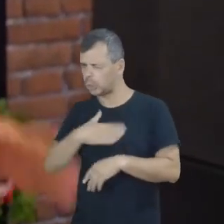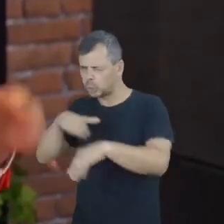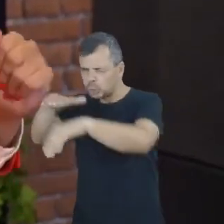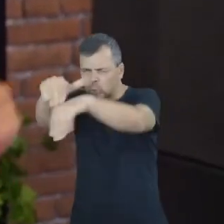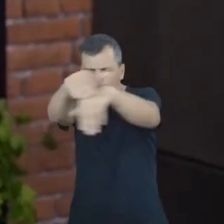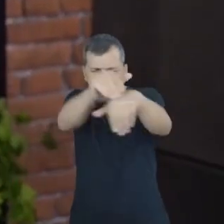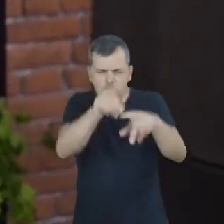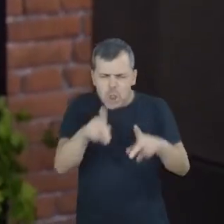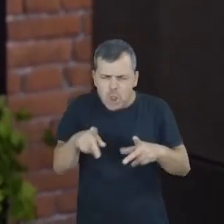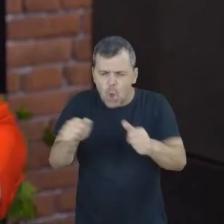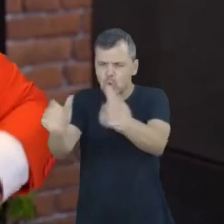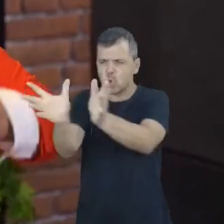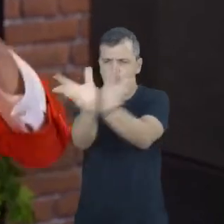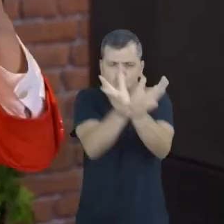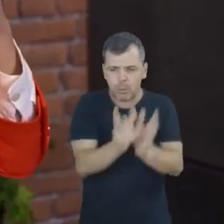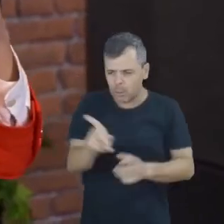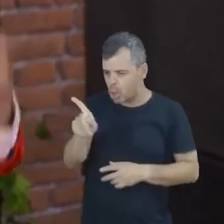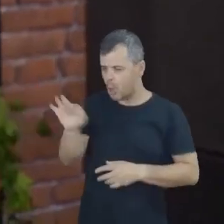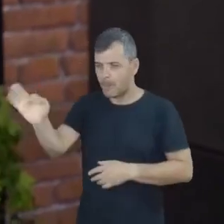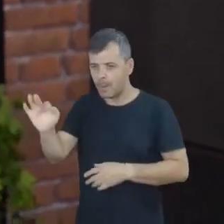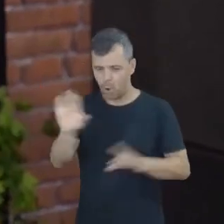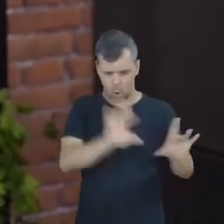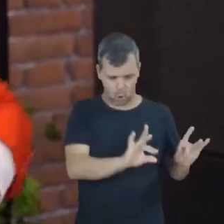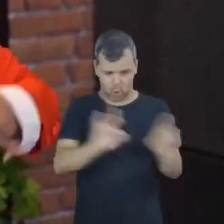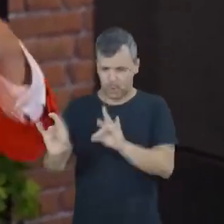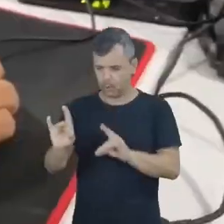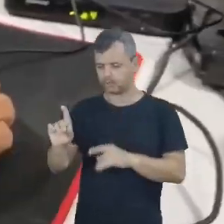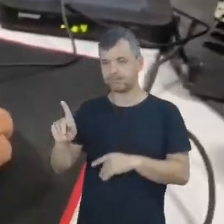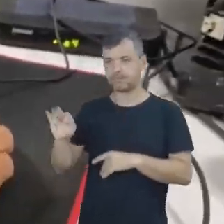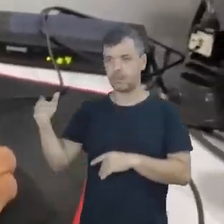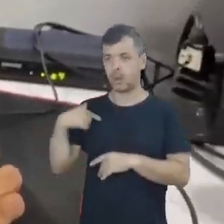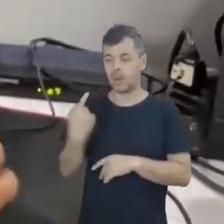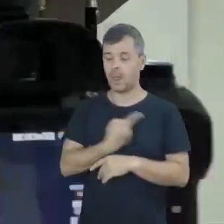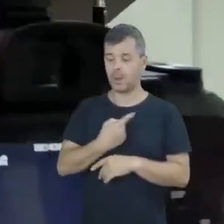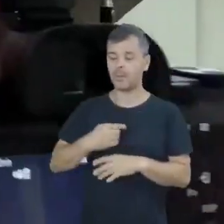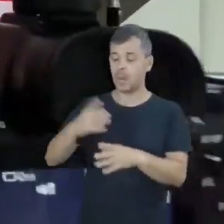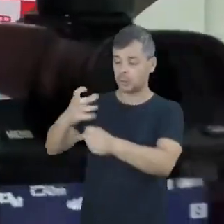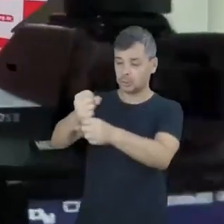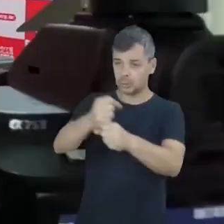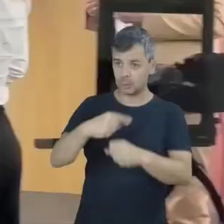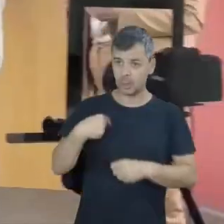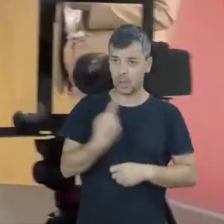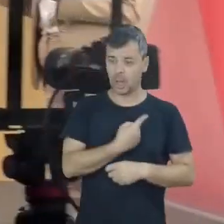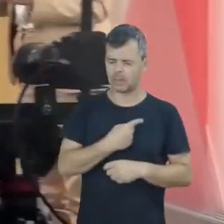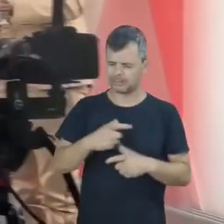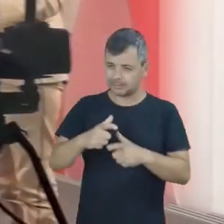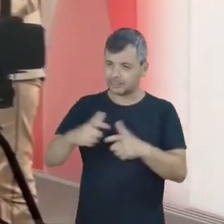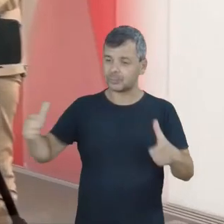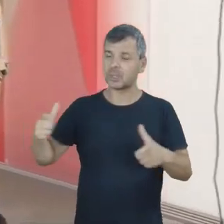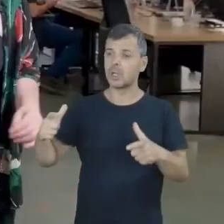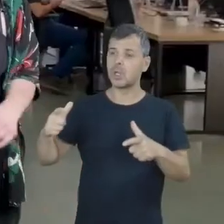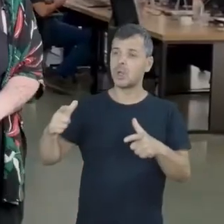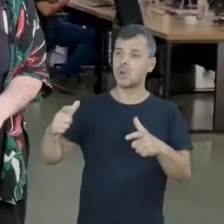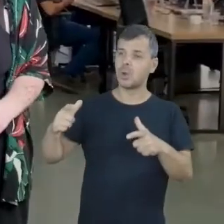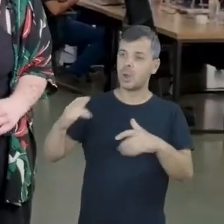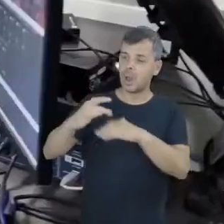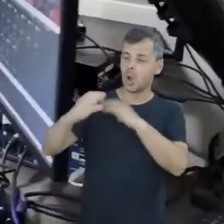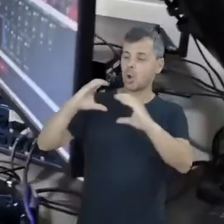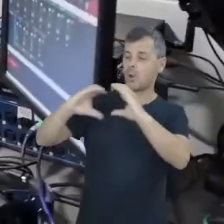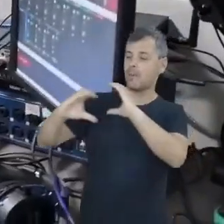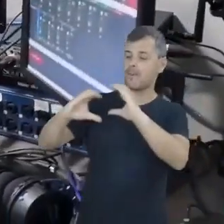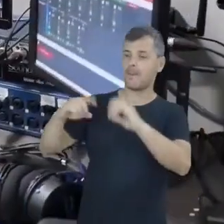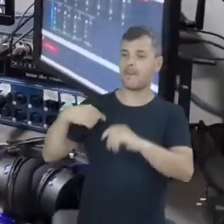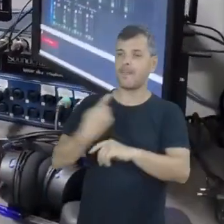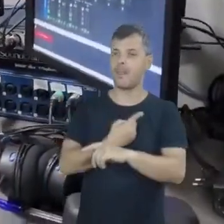convidar toda a militância petista para acompanhar o canal, para se somar a gente nessa grande rede de